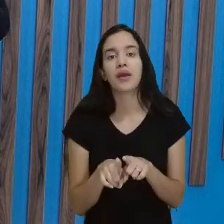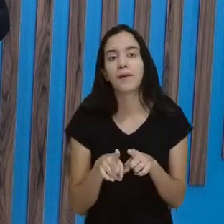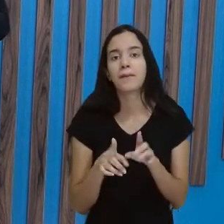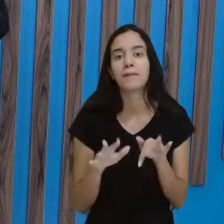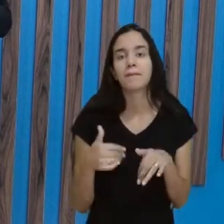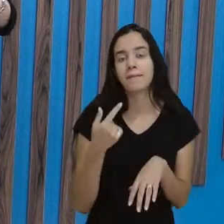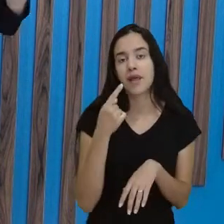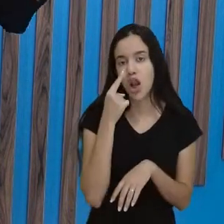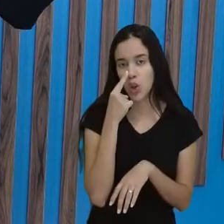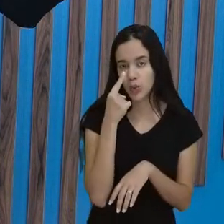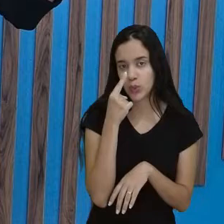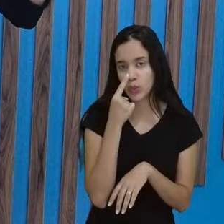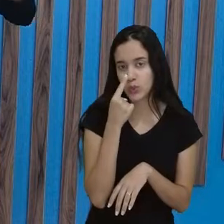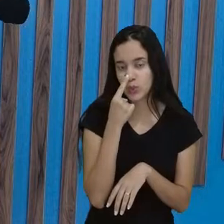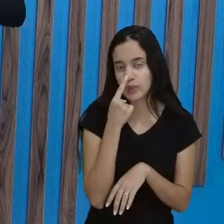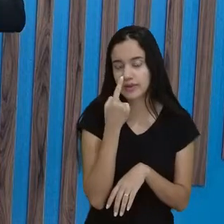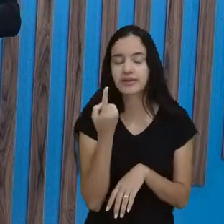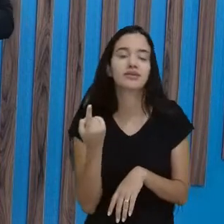nariz. Essa é